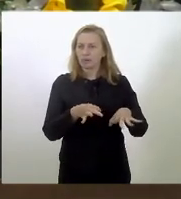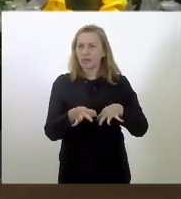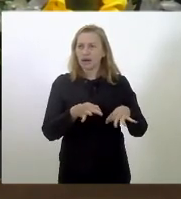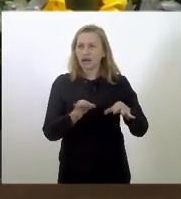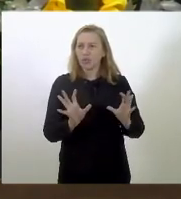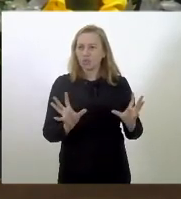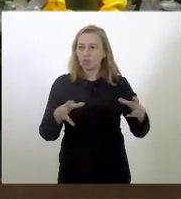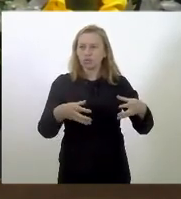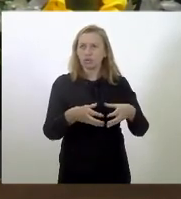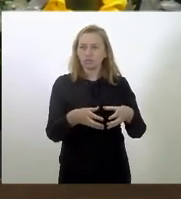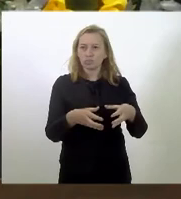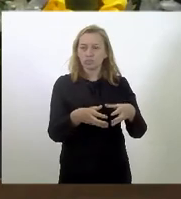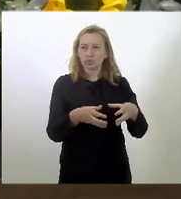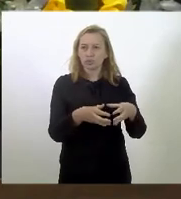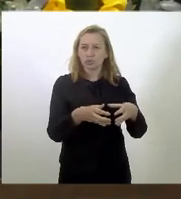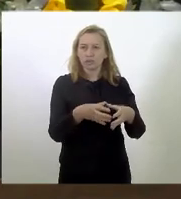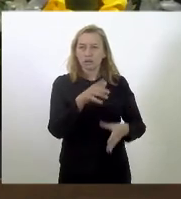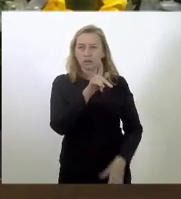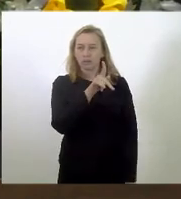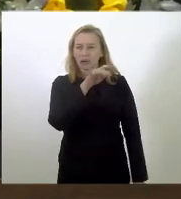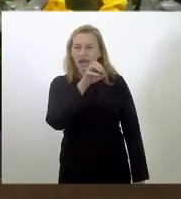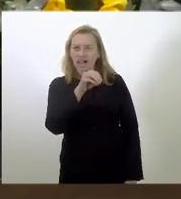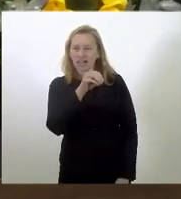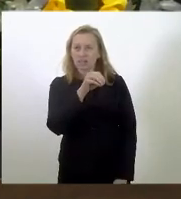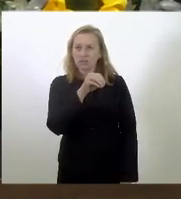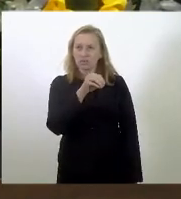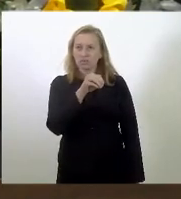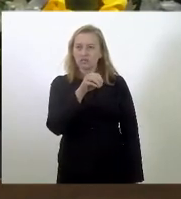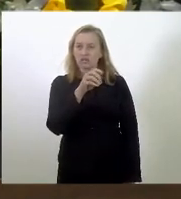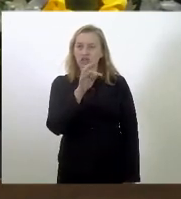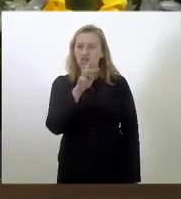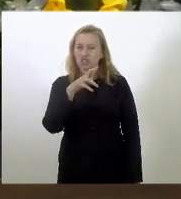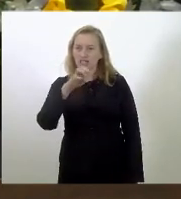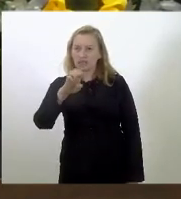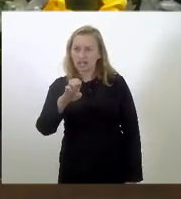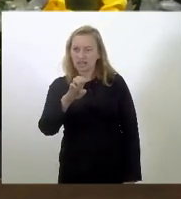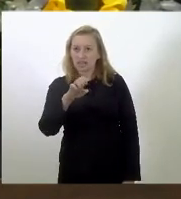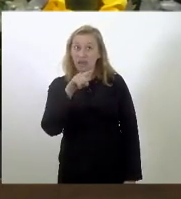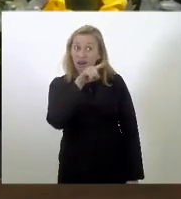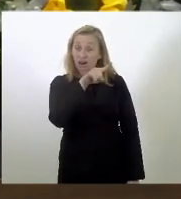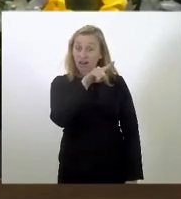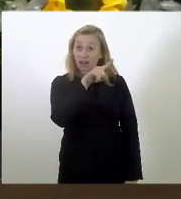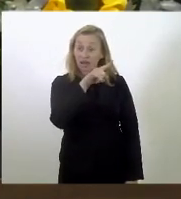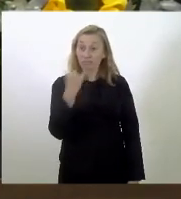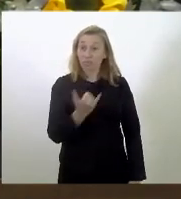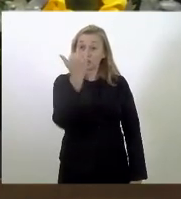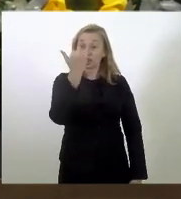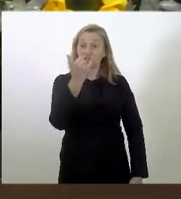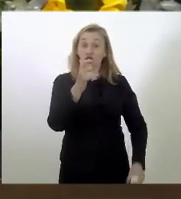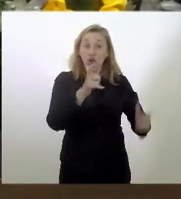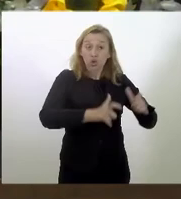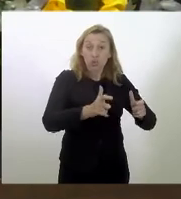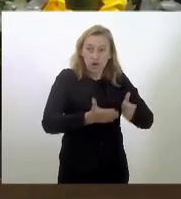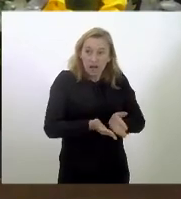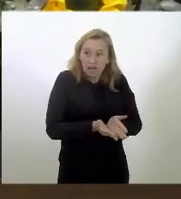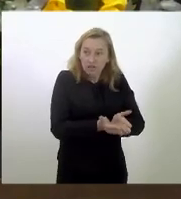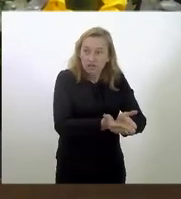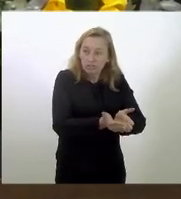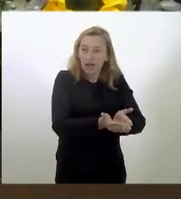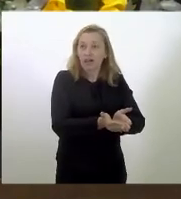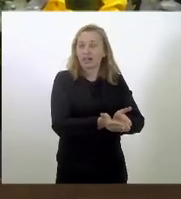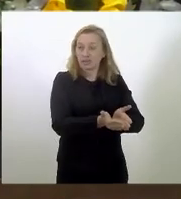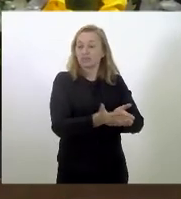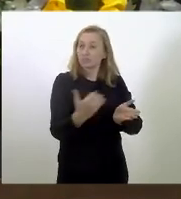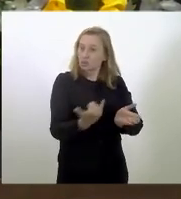Palácio Tiradentes. Ali é um ponto importante, onde temos ali as barcas, temos toda uma população